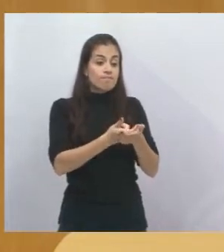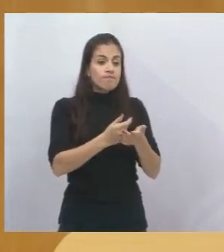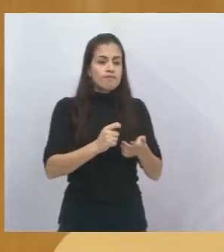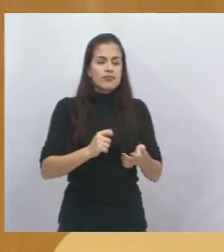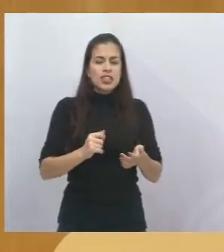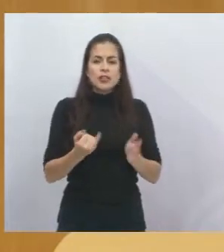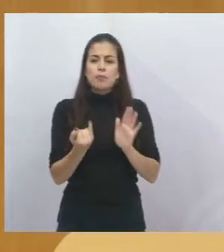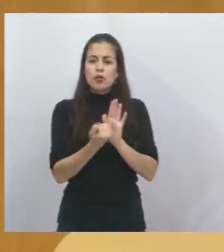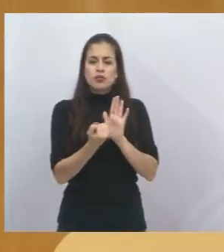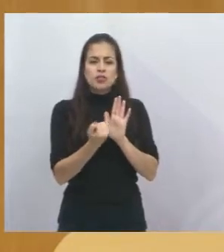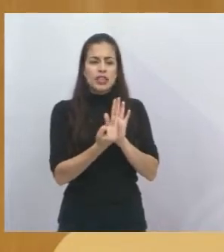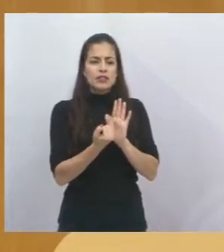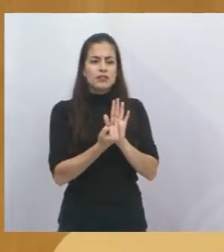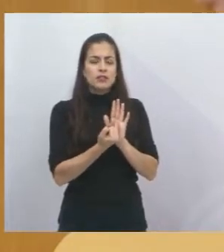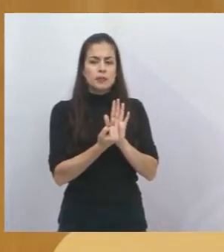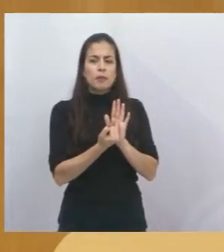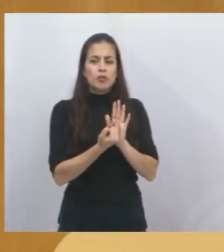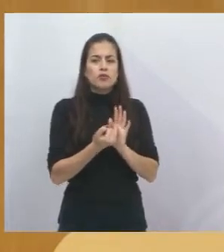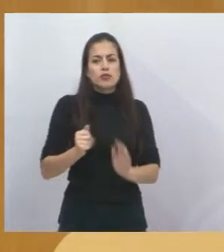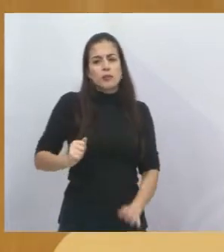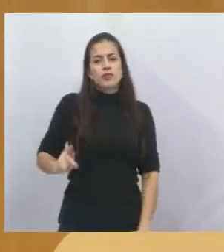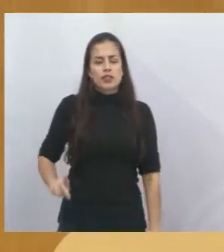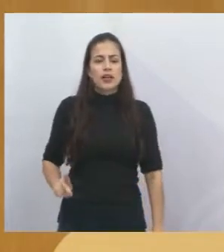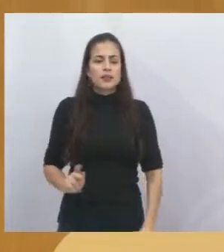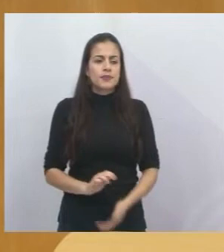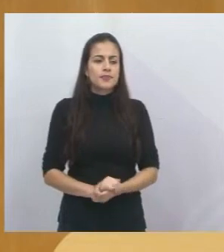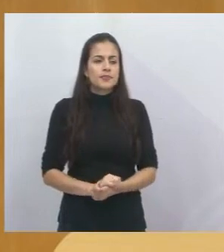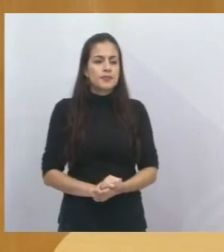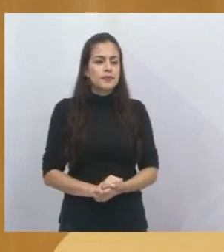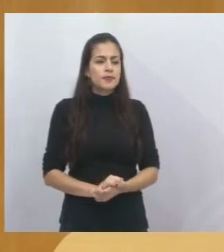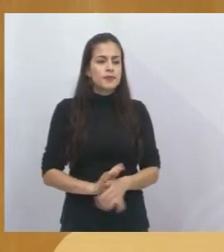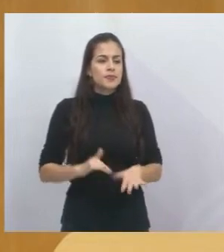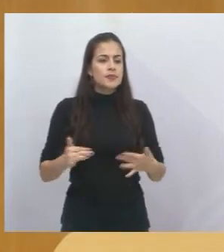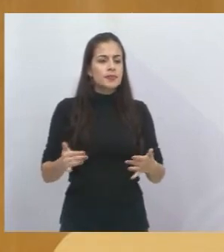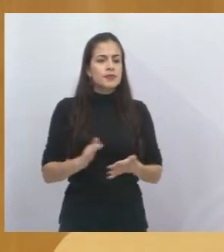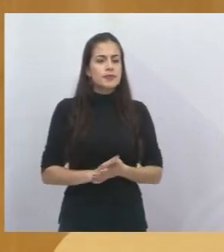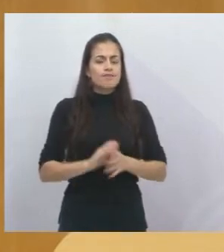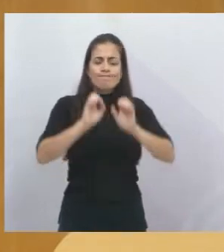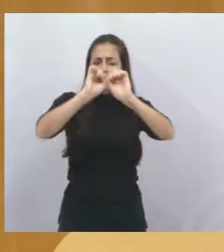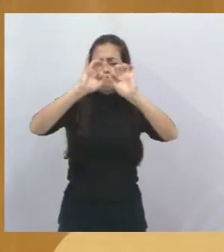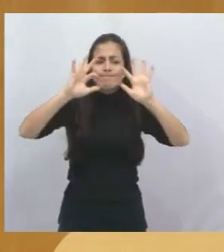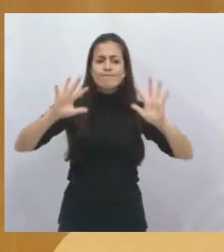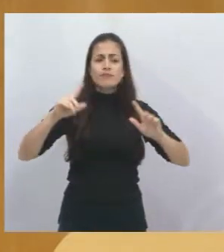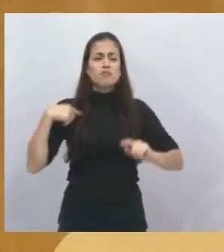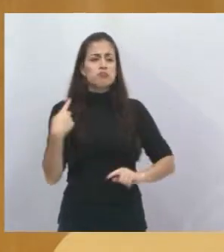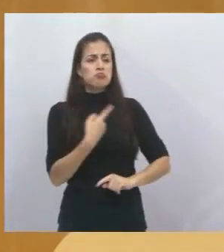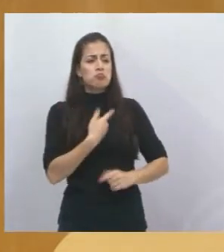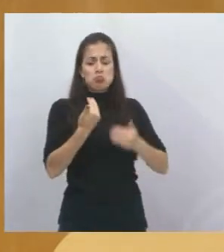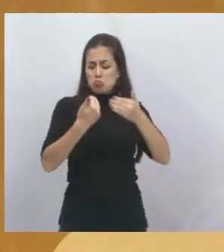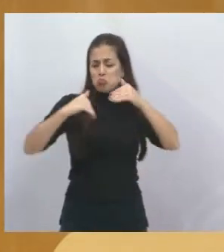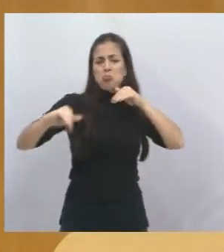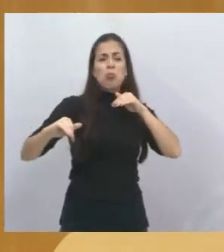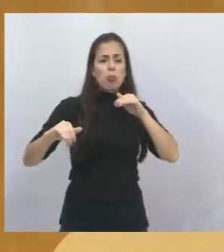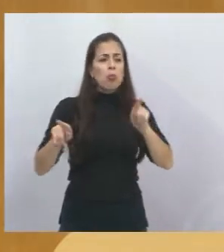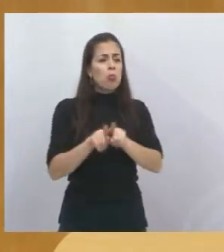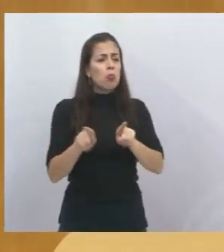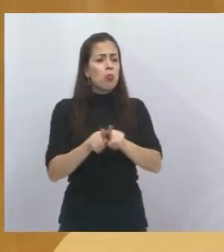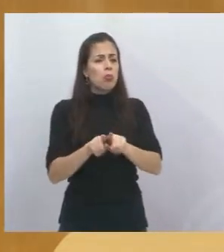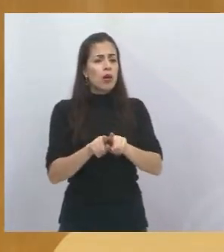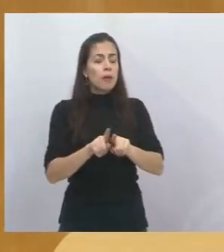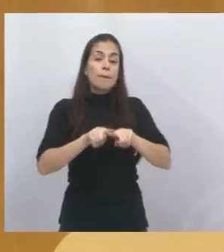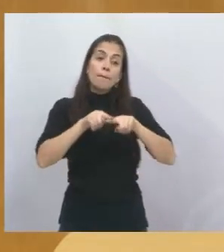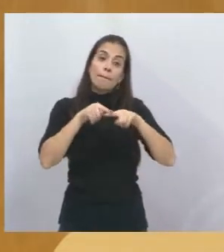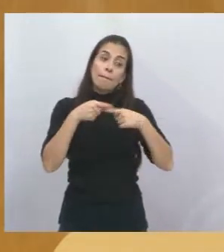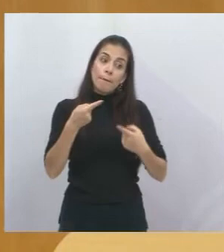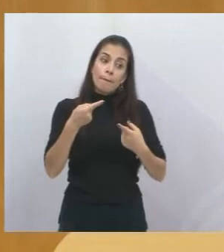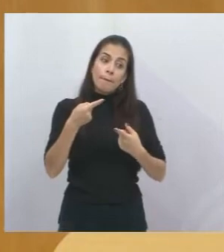votamos esse projeto, mas 12 vereadores é a favor. Eu queria deixar claro aqui que nós somos contrários também. Essa é a realidade. Só